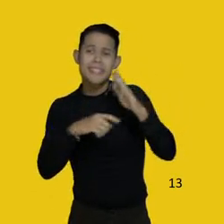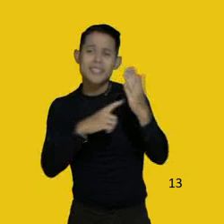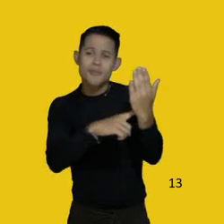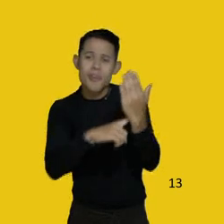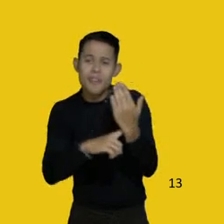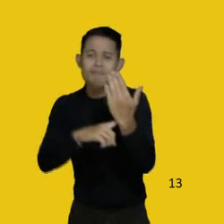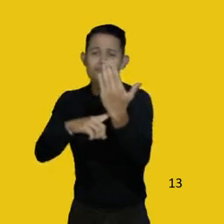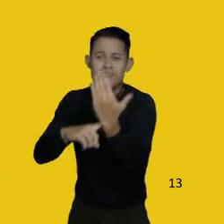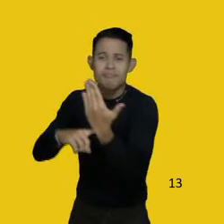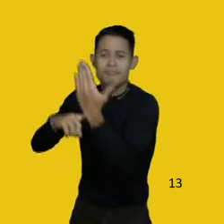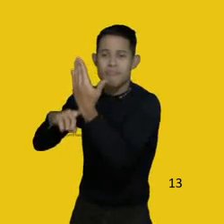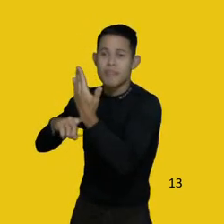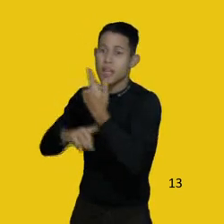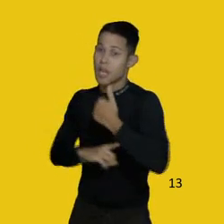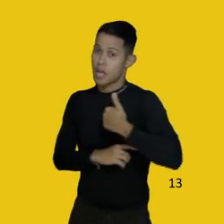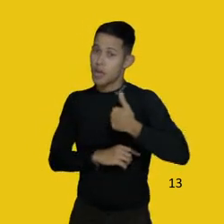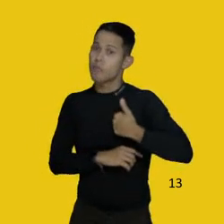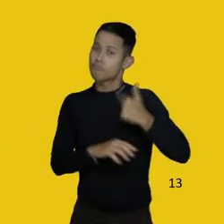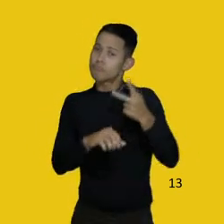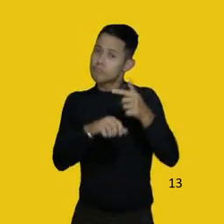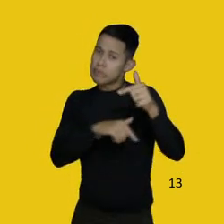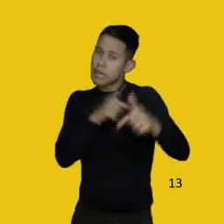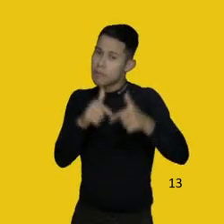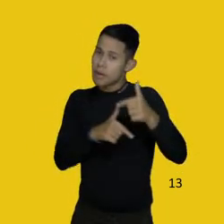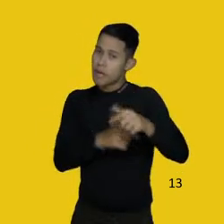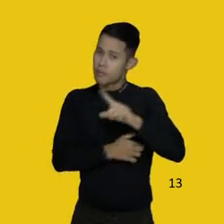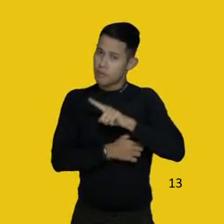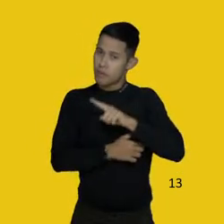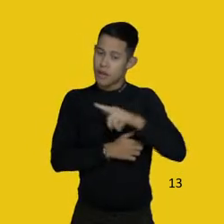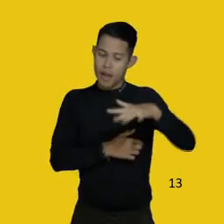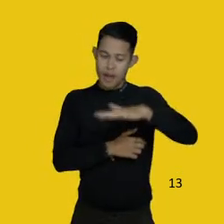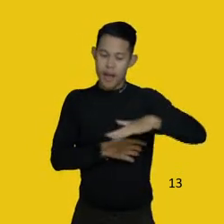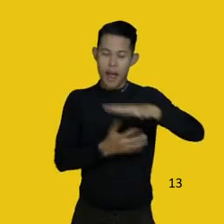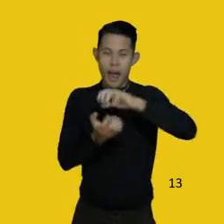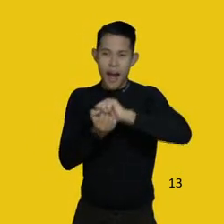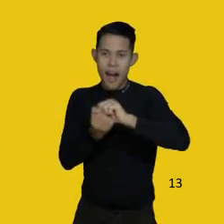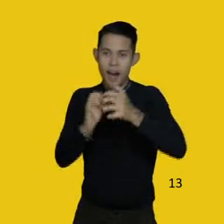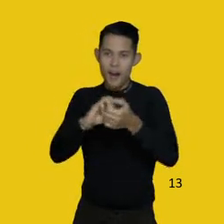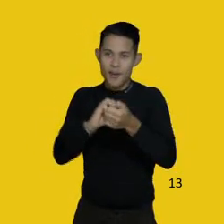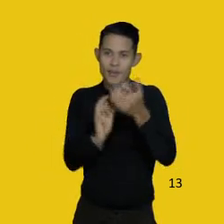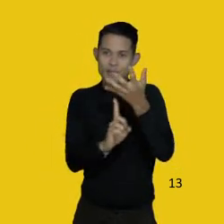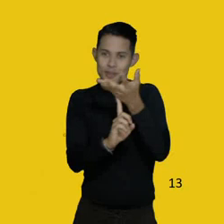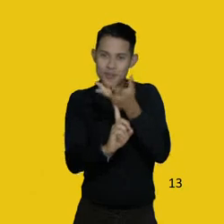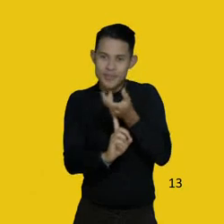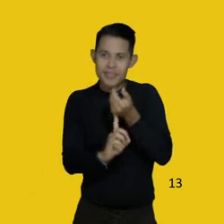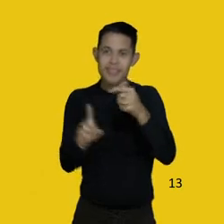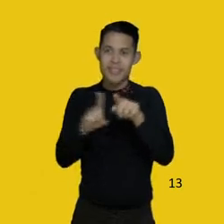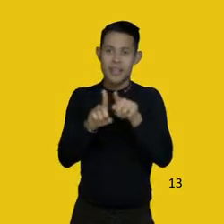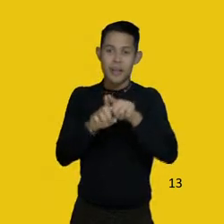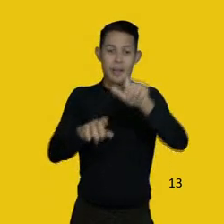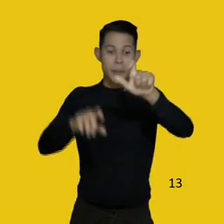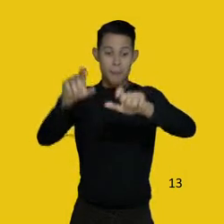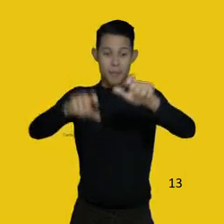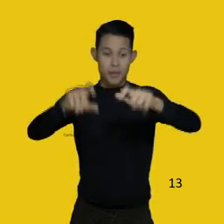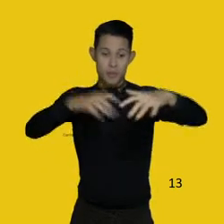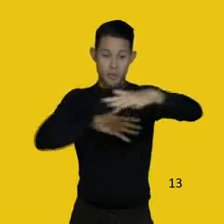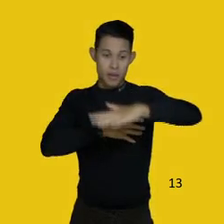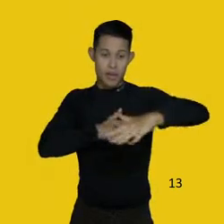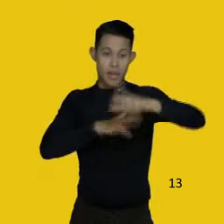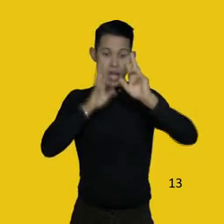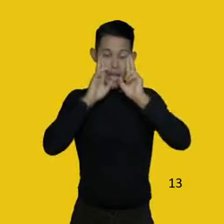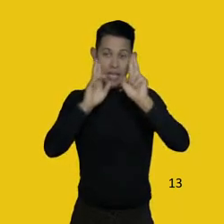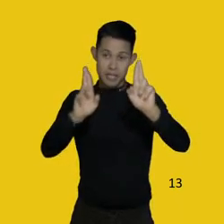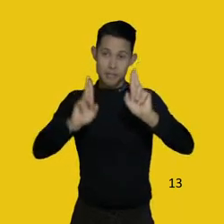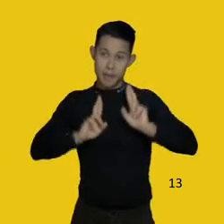busquei trabalhar que foi a arte e as pessoas me respeit me respeitam me